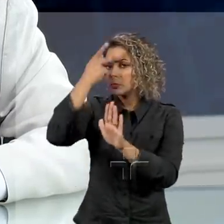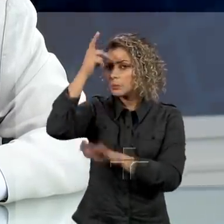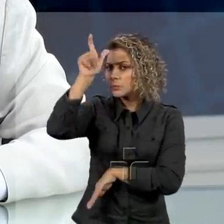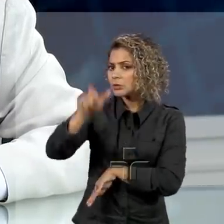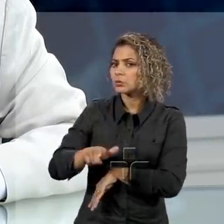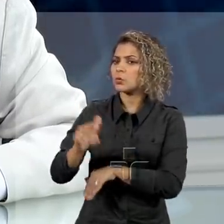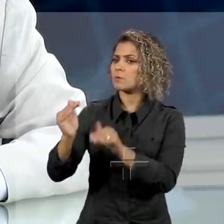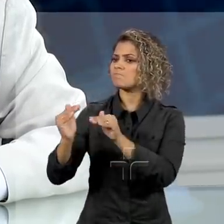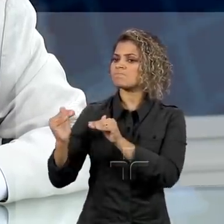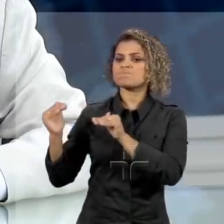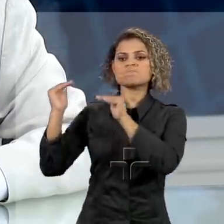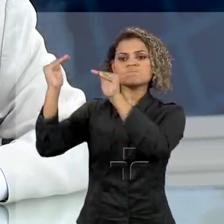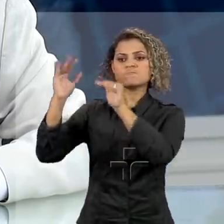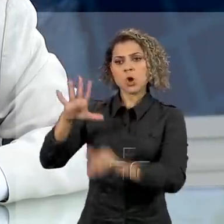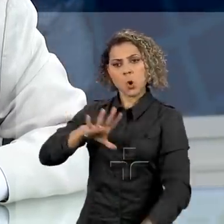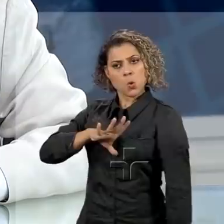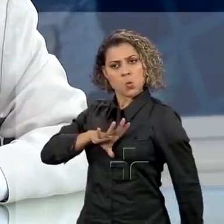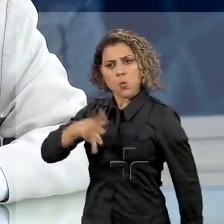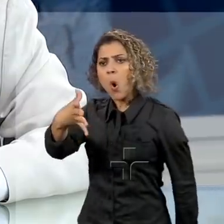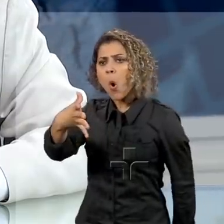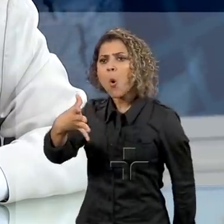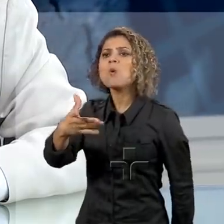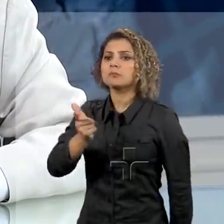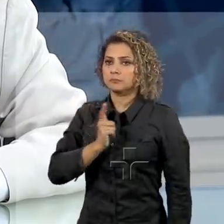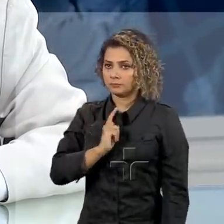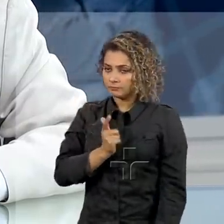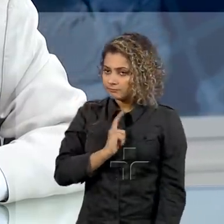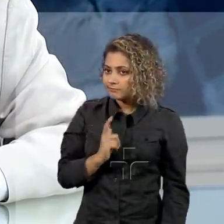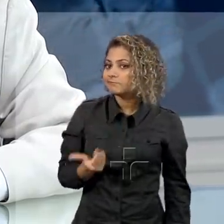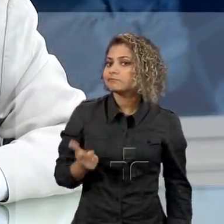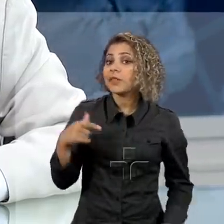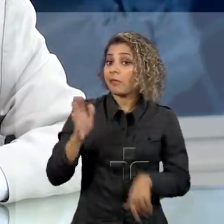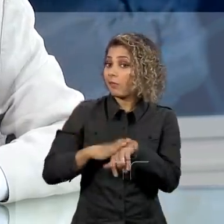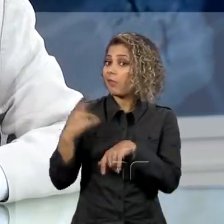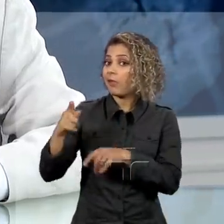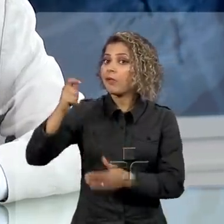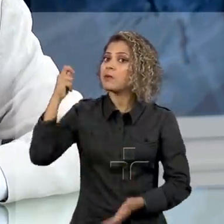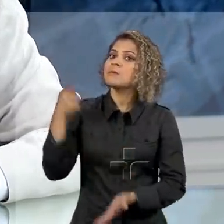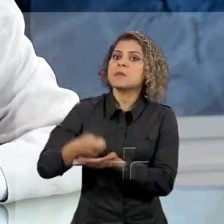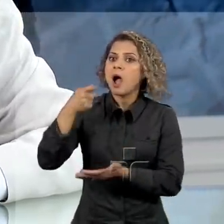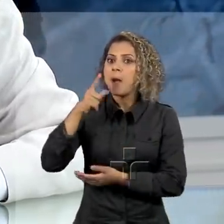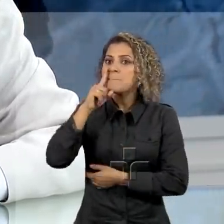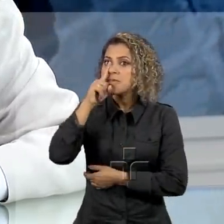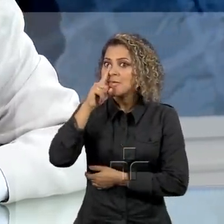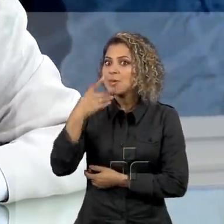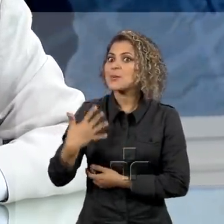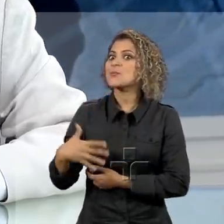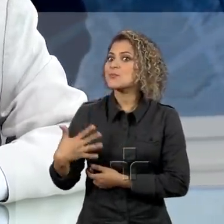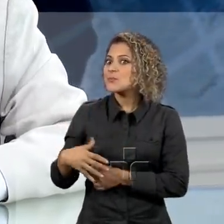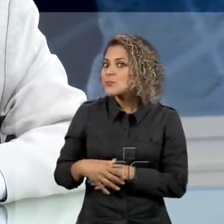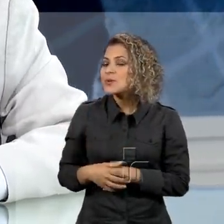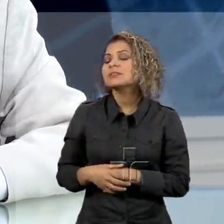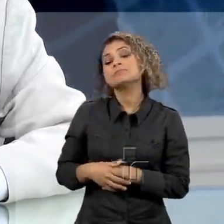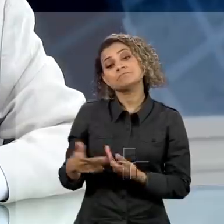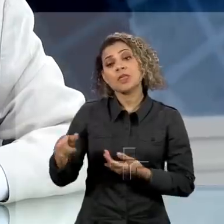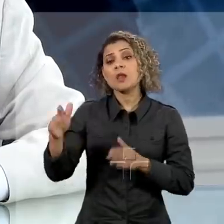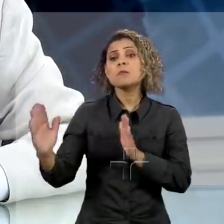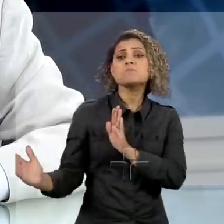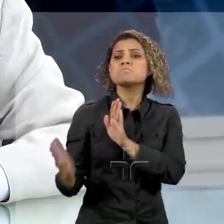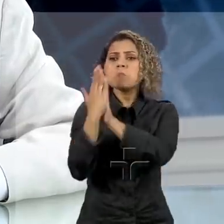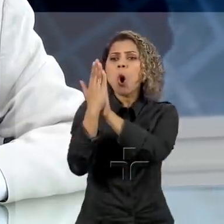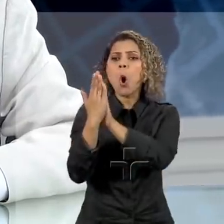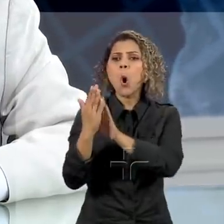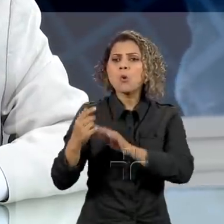da média em termos de coragem, né? E de fazer apostas, entre aspas, perigosas, né? De enfrentar situações